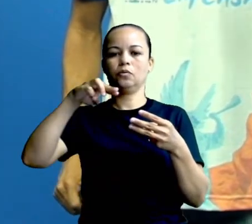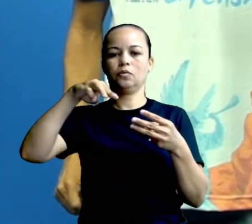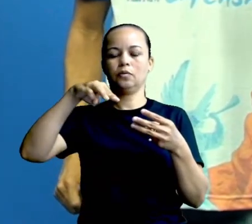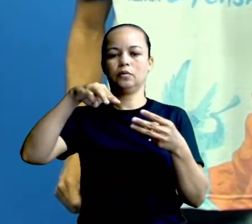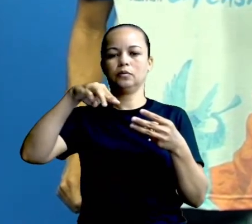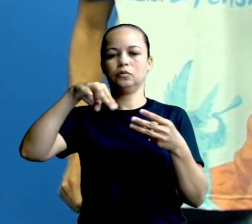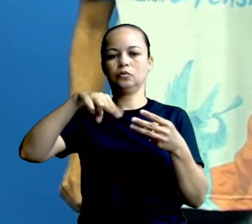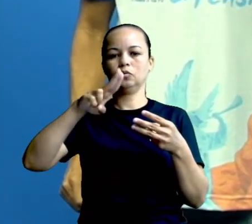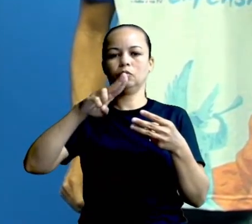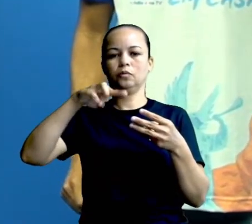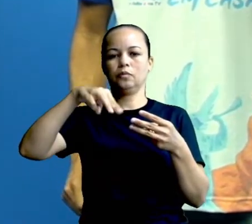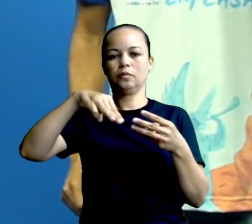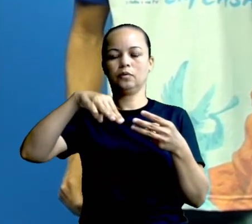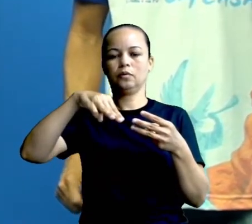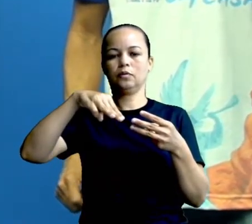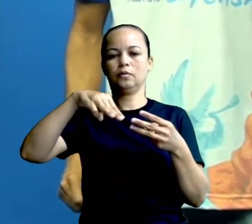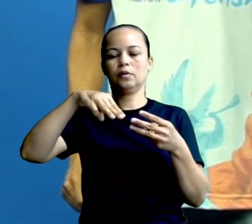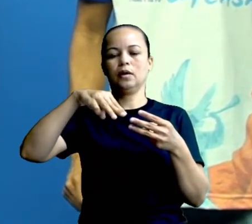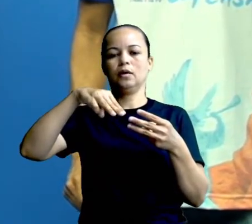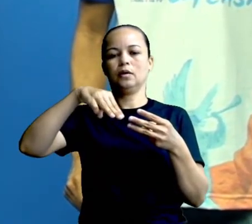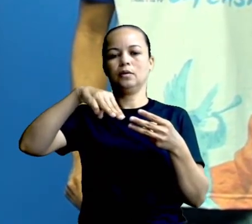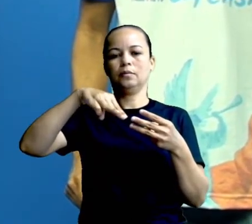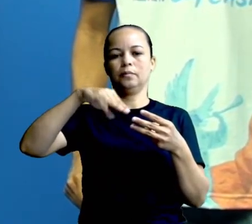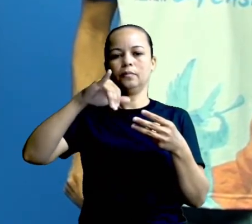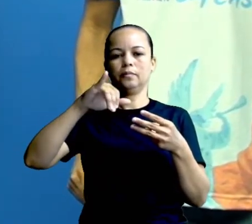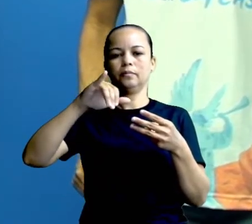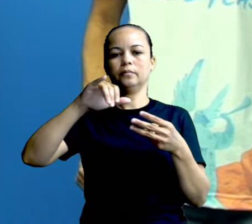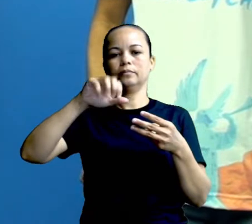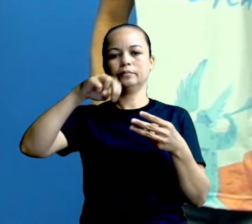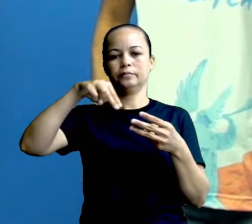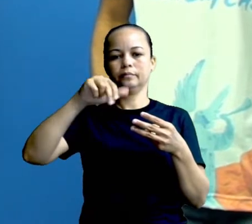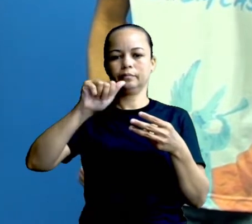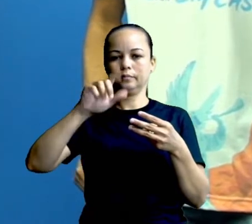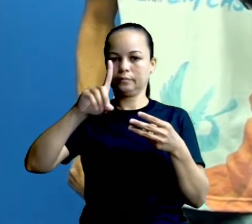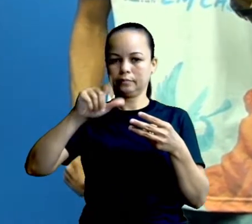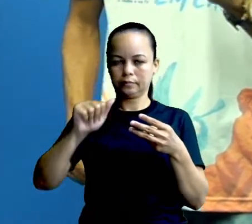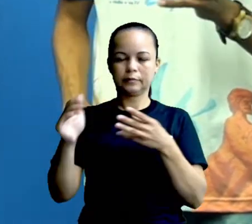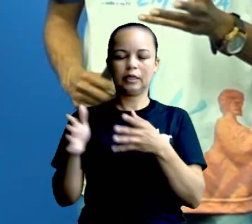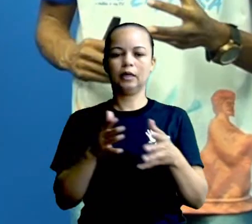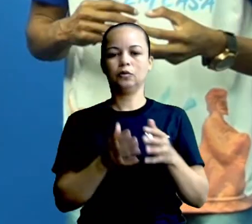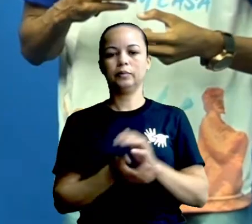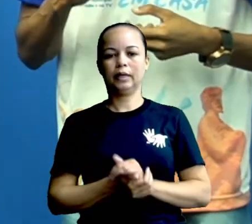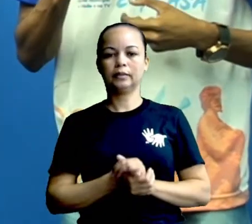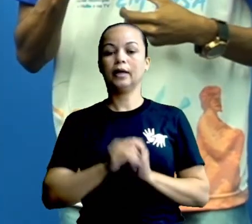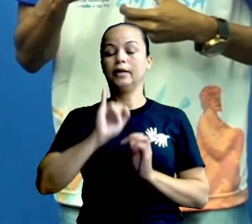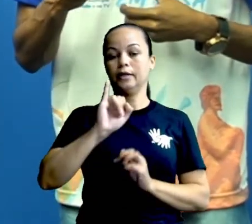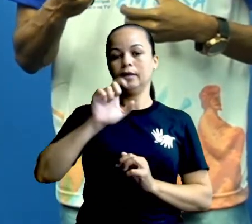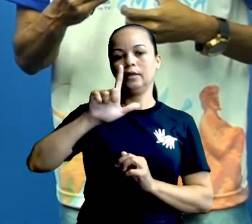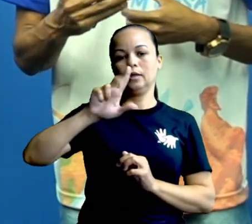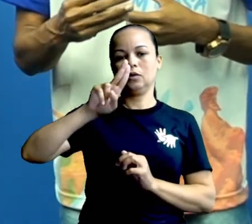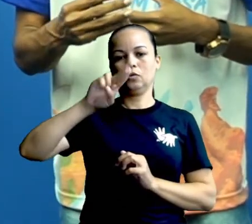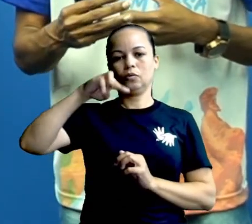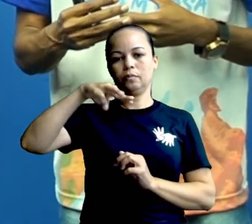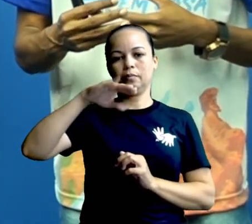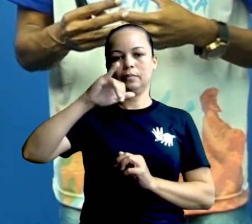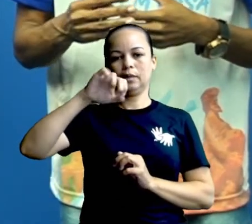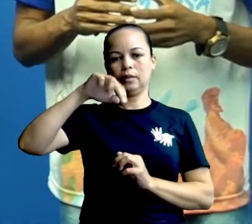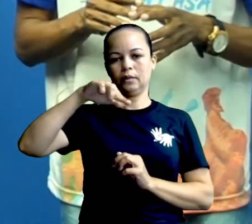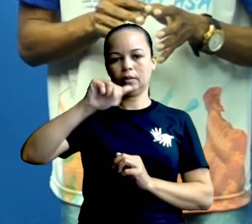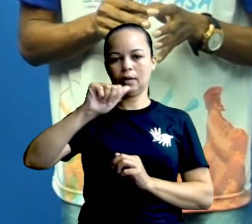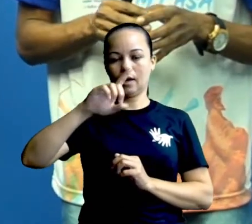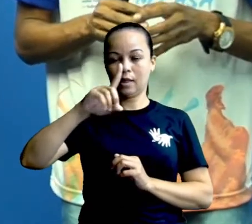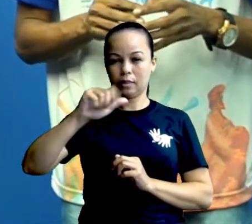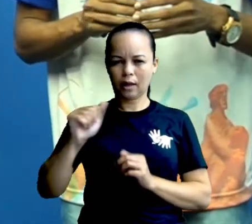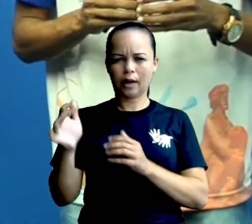Na maioria das vezes, a gente vê penumbra, tá? Penumbra é a região um pouco mais clara. A